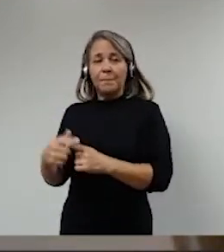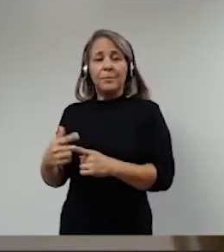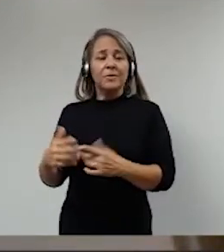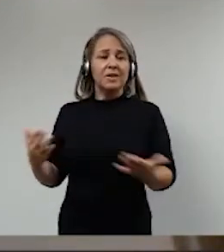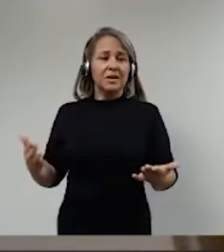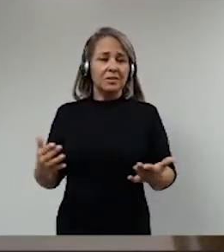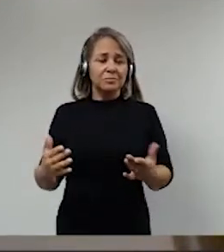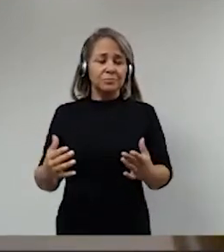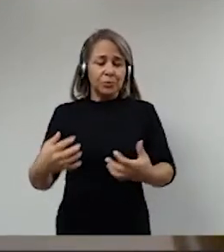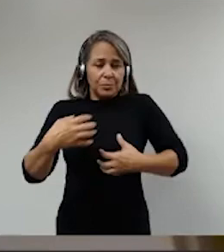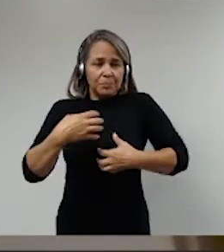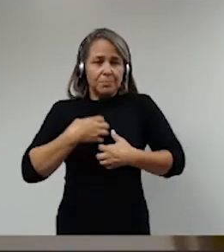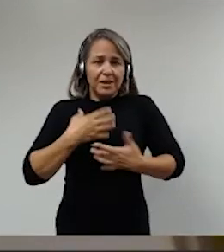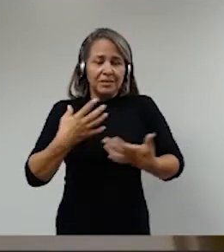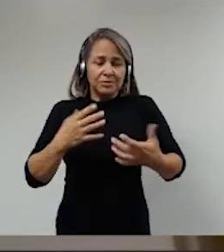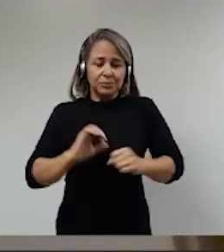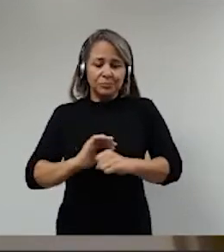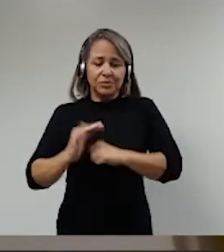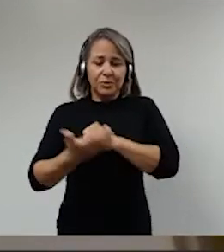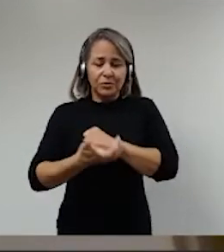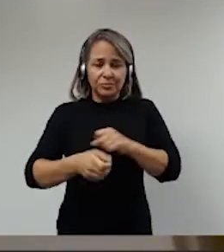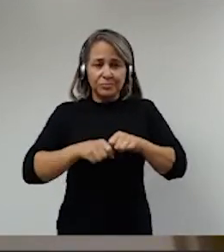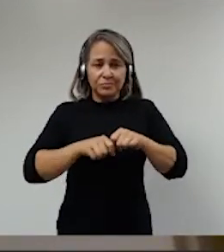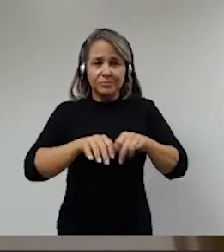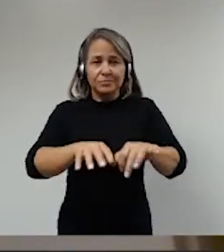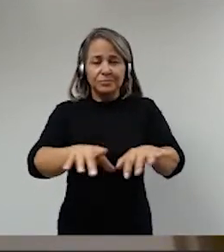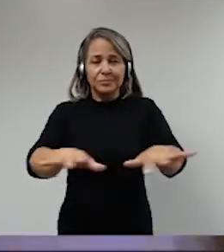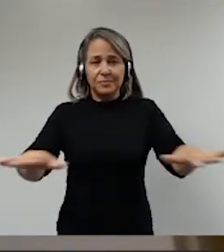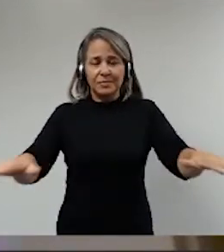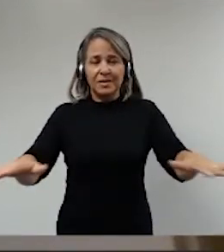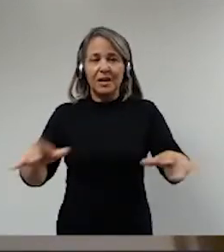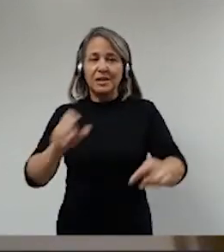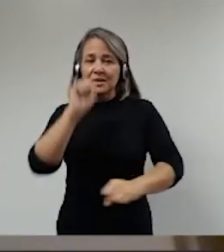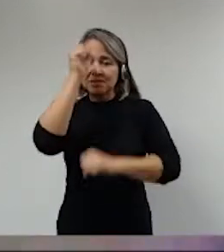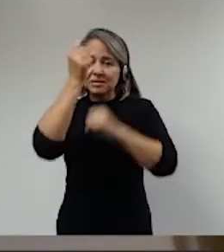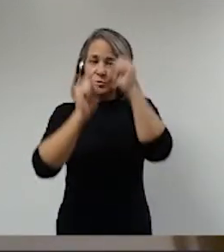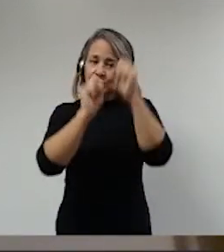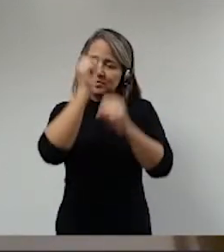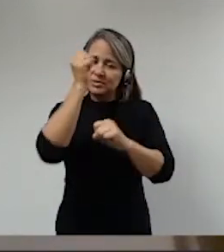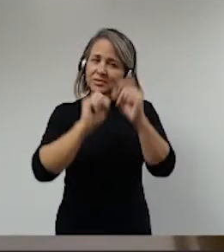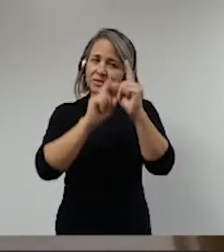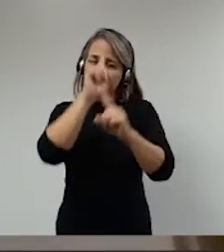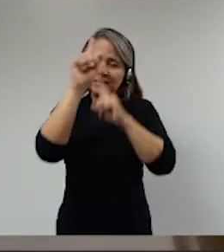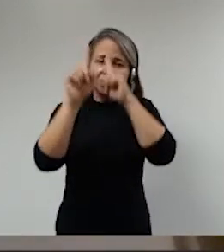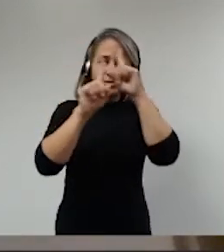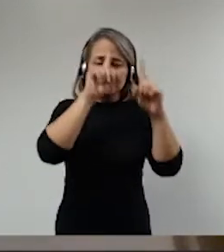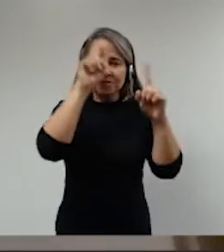o impacto da Covid-19, enfim, da pandemia nas indústrias criativas, ele é completamente